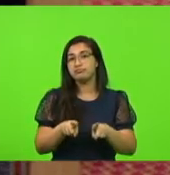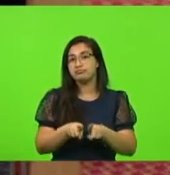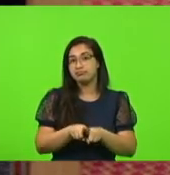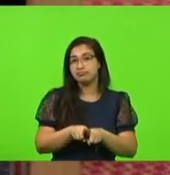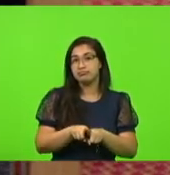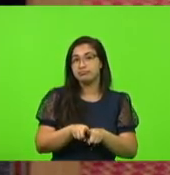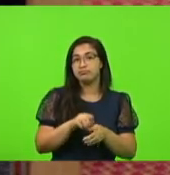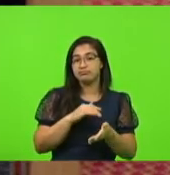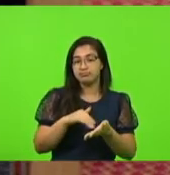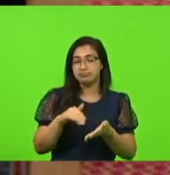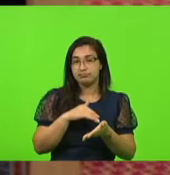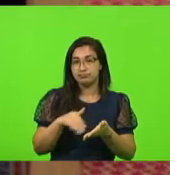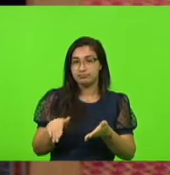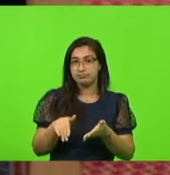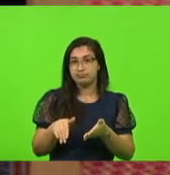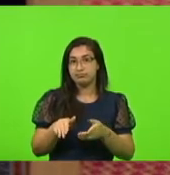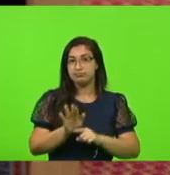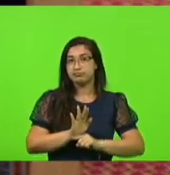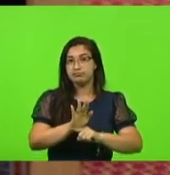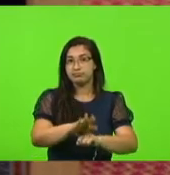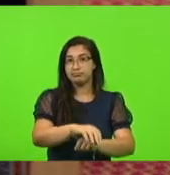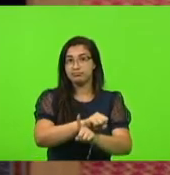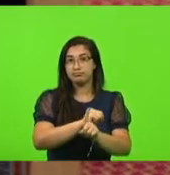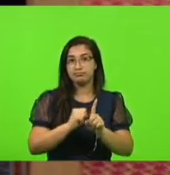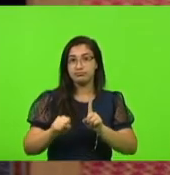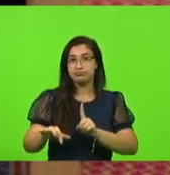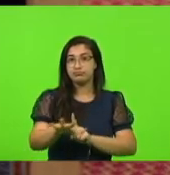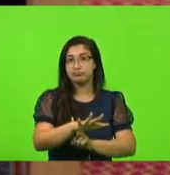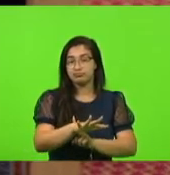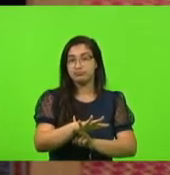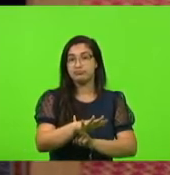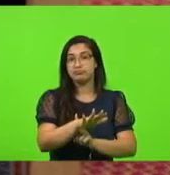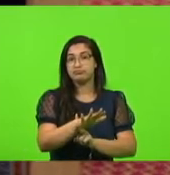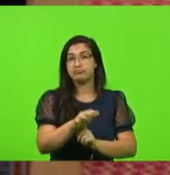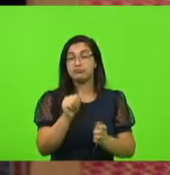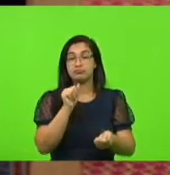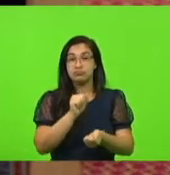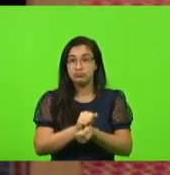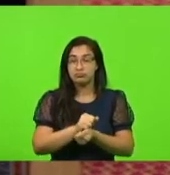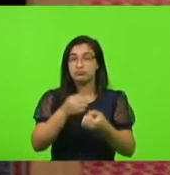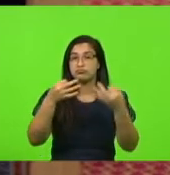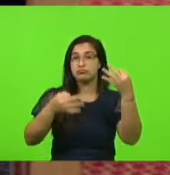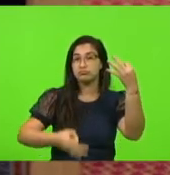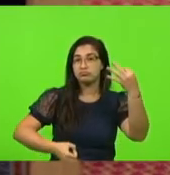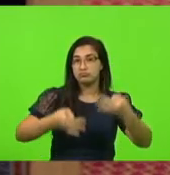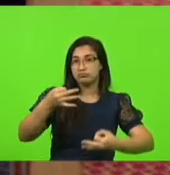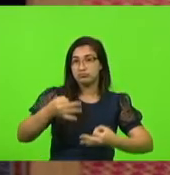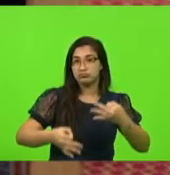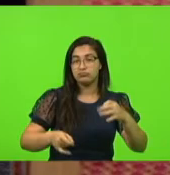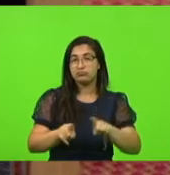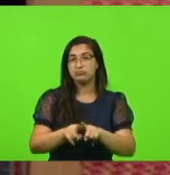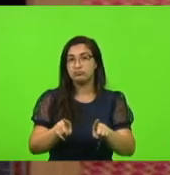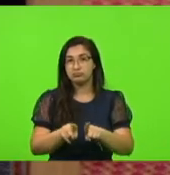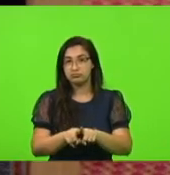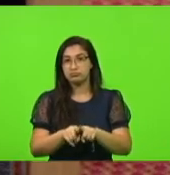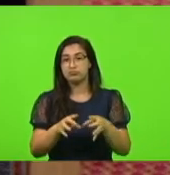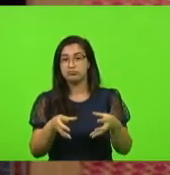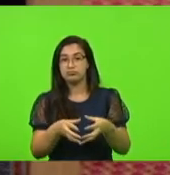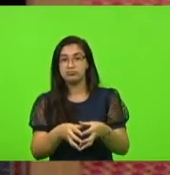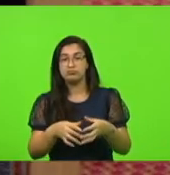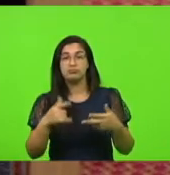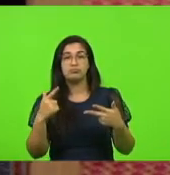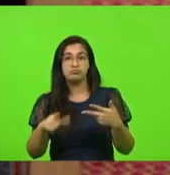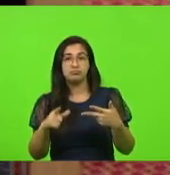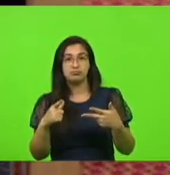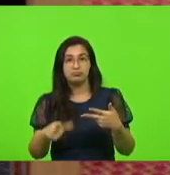Secretaria da Assistência Social, que, junto com o jurídico e com a equipe legislativa,